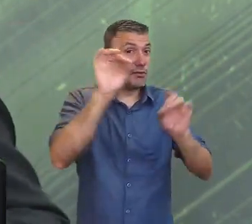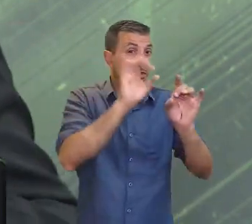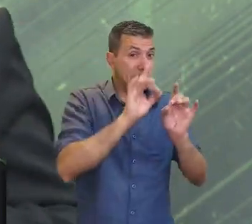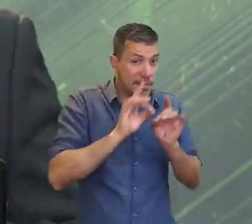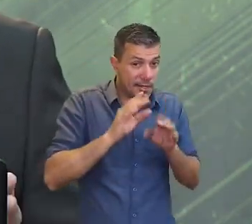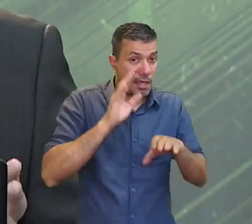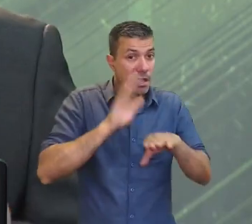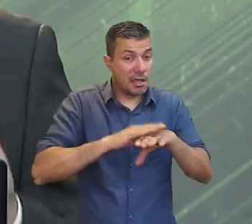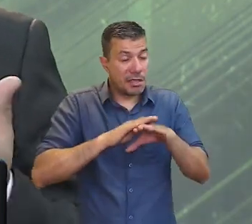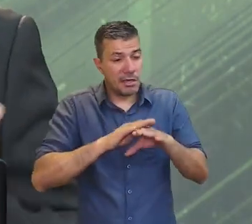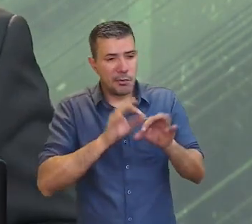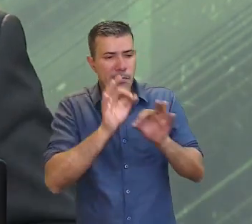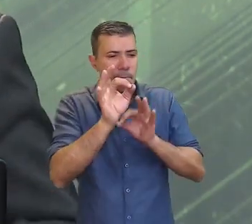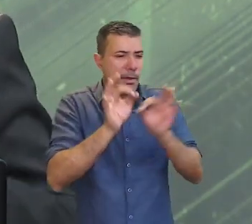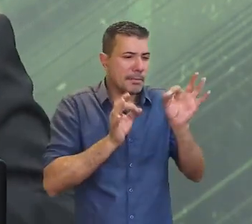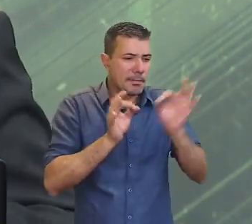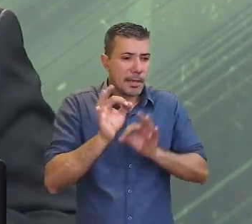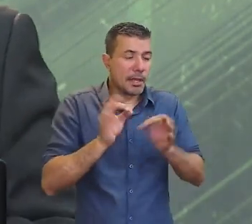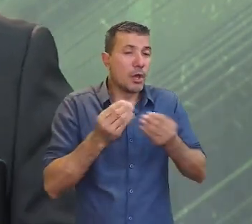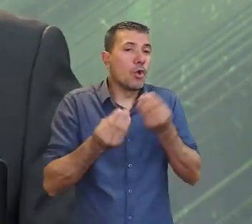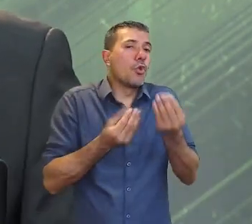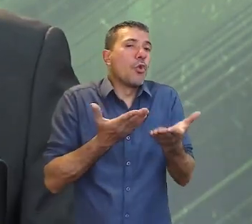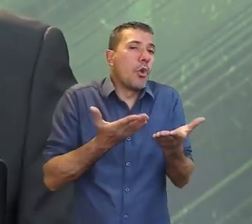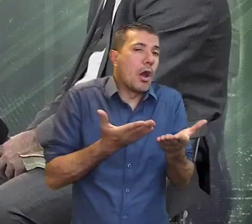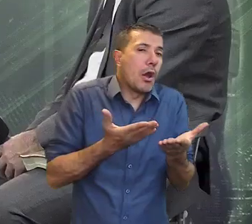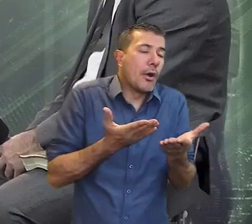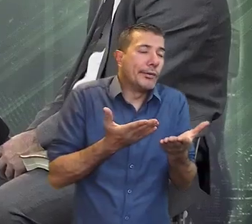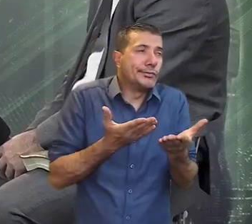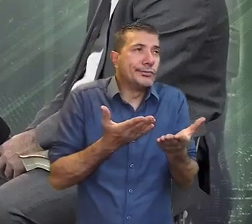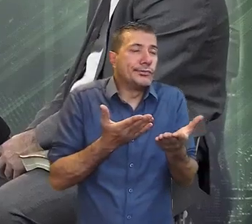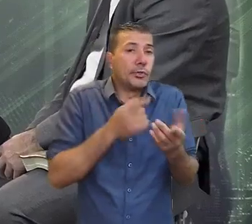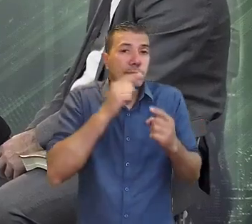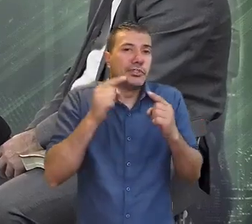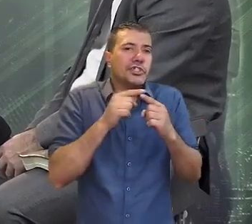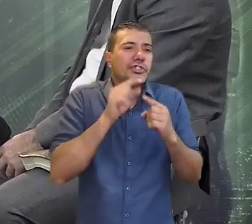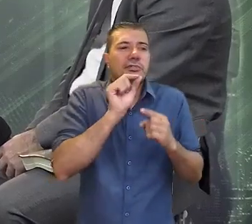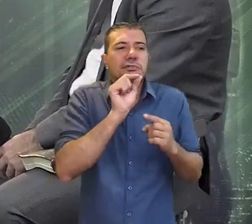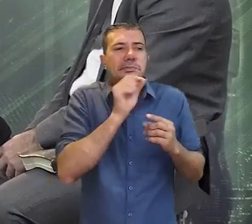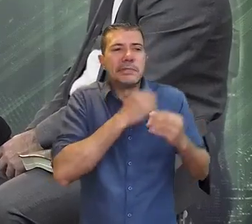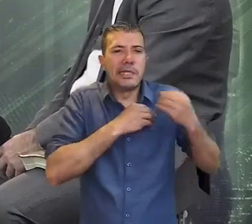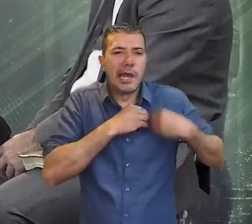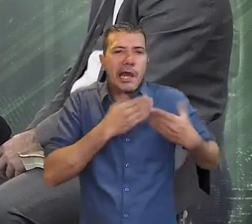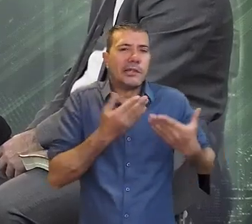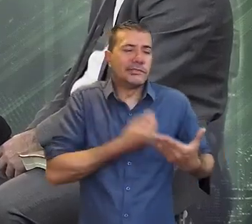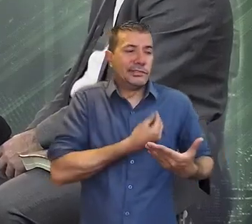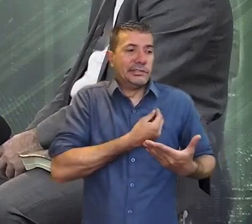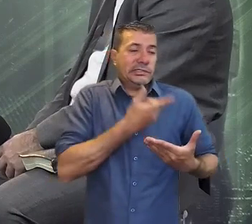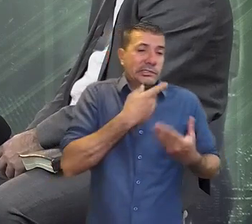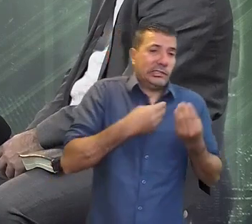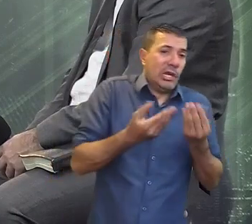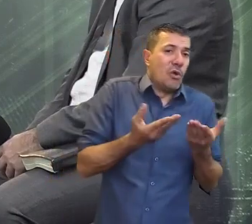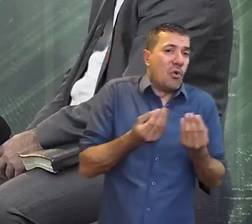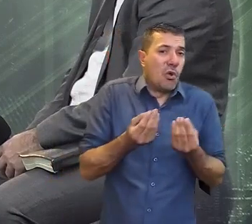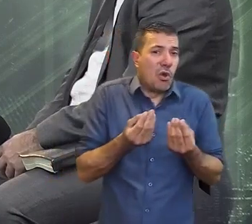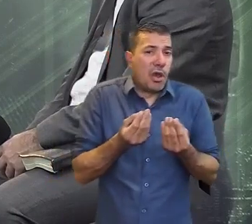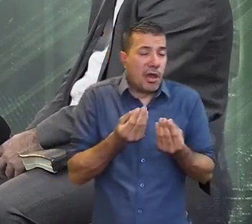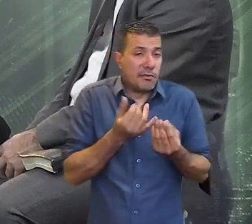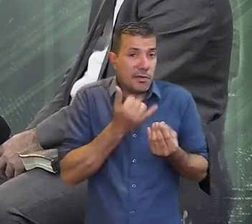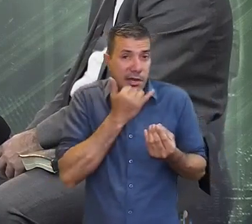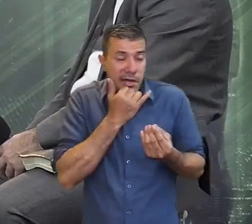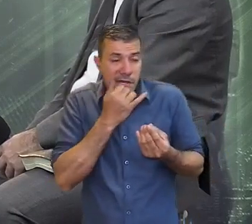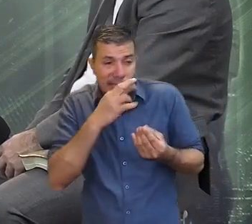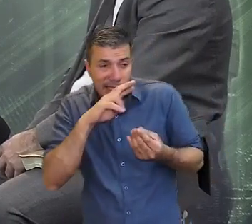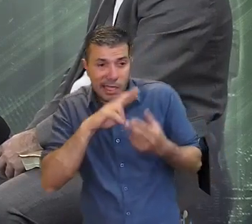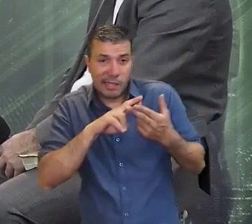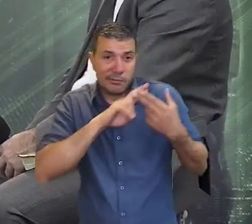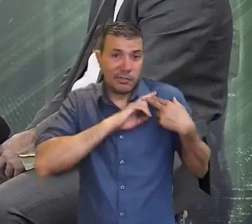especial e pedagógica, Ele nos ensinou qual é o preço do pecado. Mas Deus, Ele não transferiu a responsabilidade para